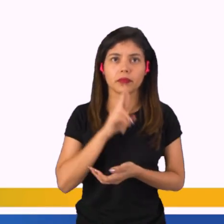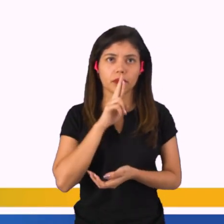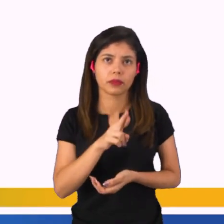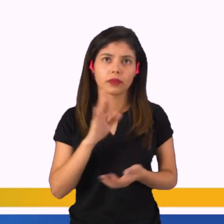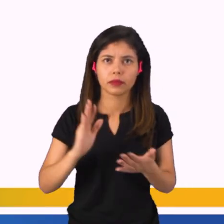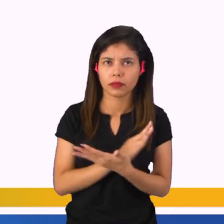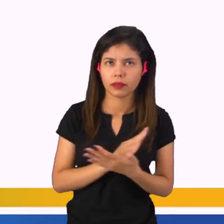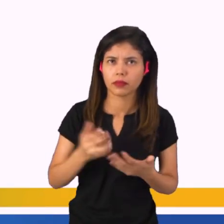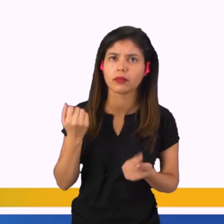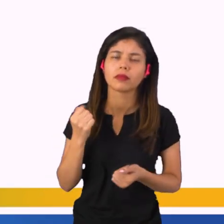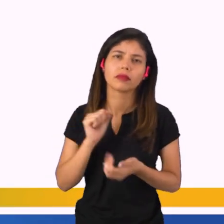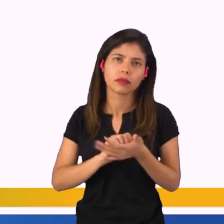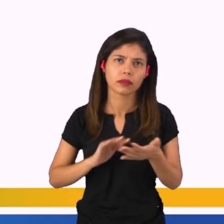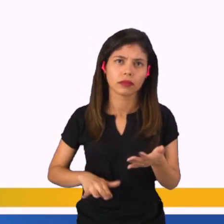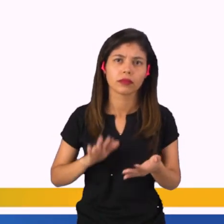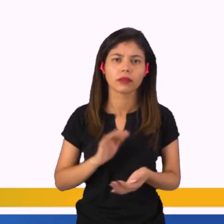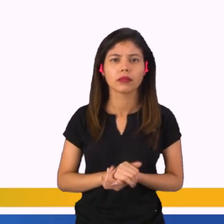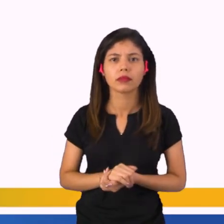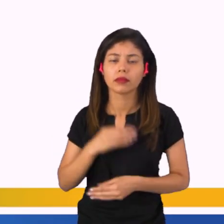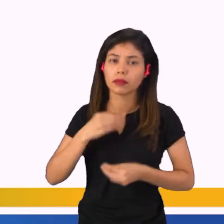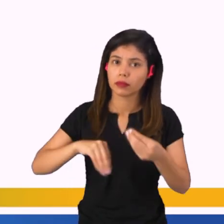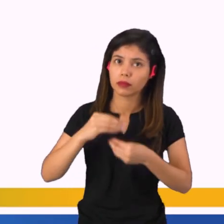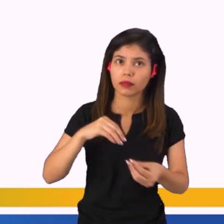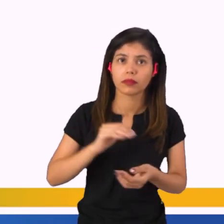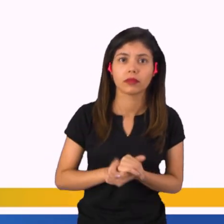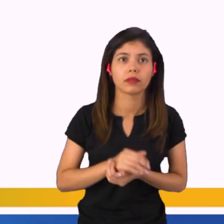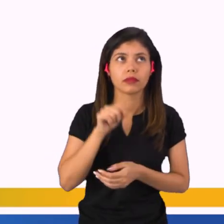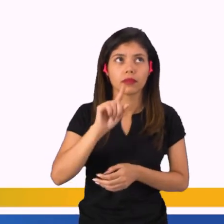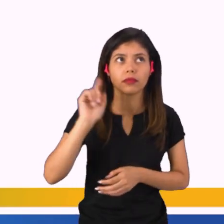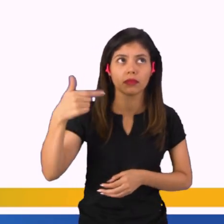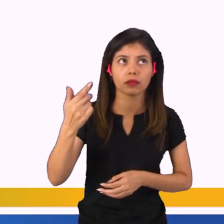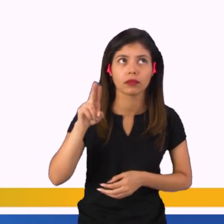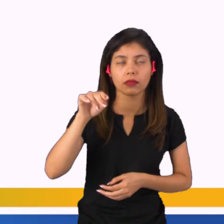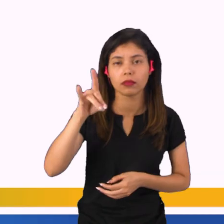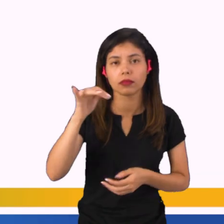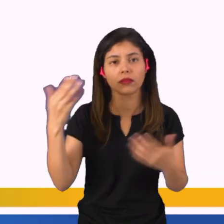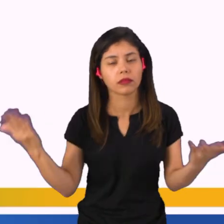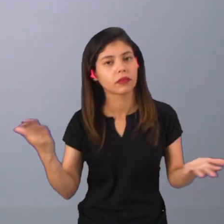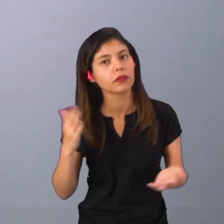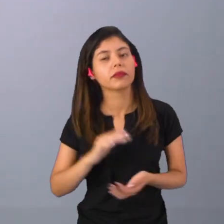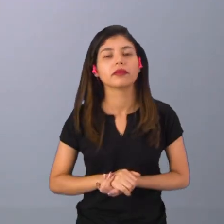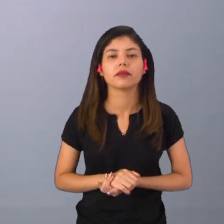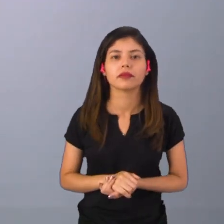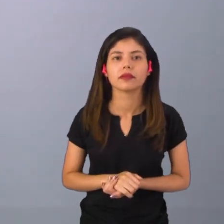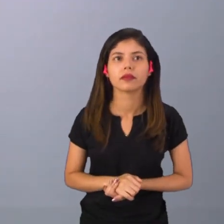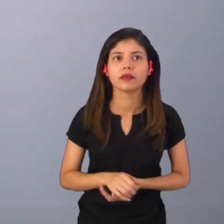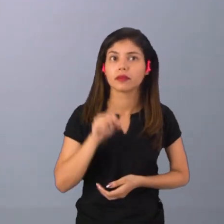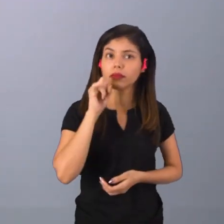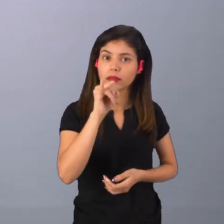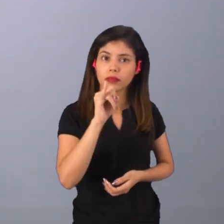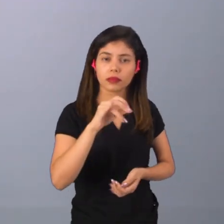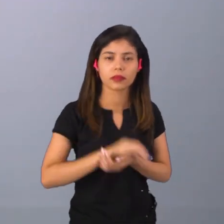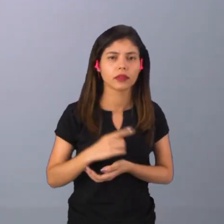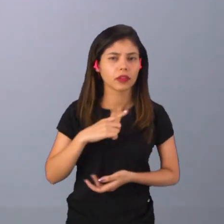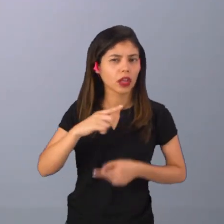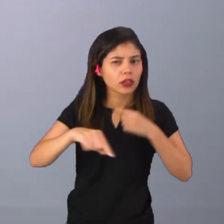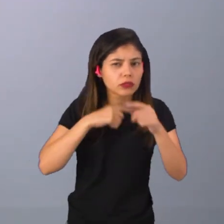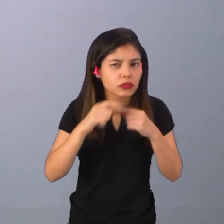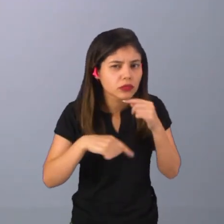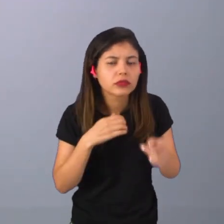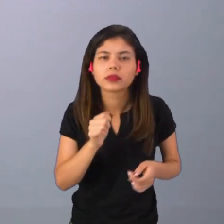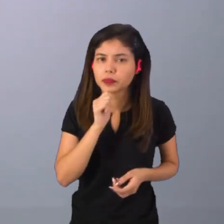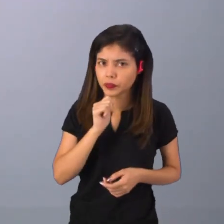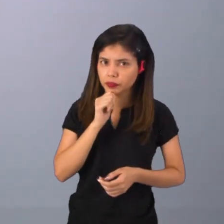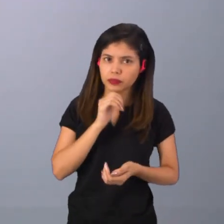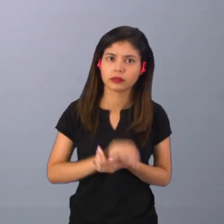unidades de massa e resolvemos alguns problemas, né, envolvendo essas unidades. Então, se você